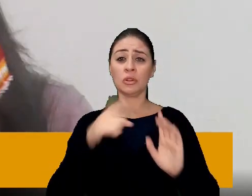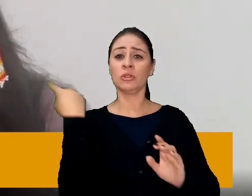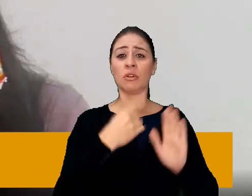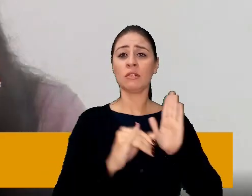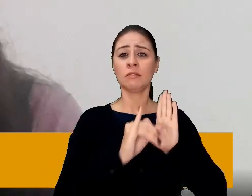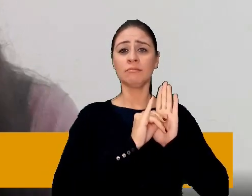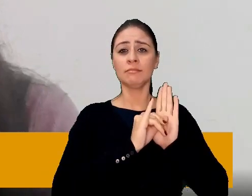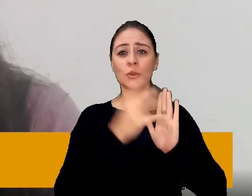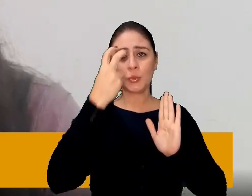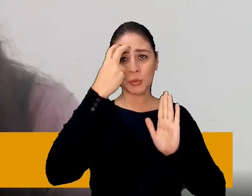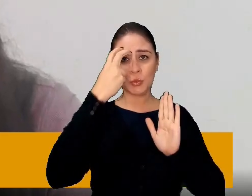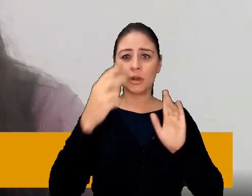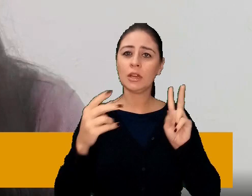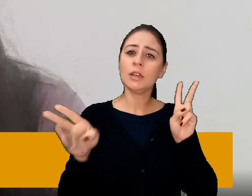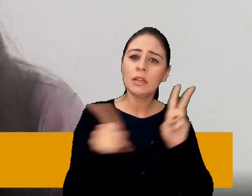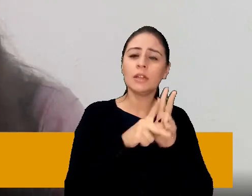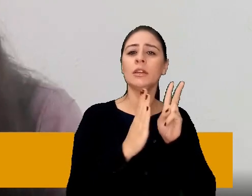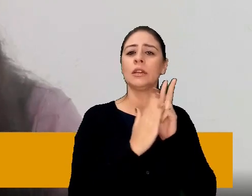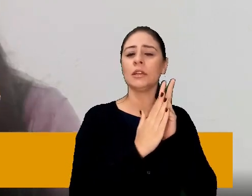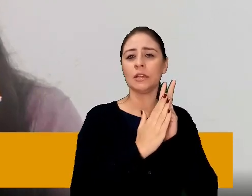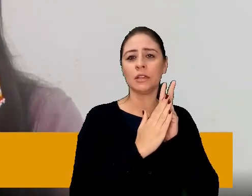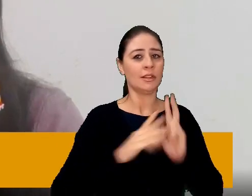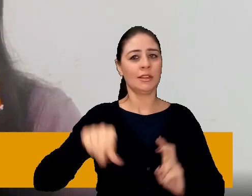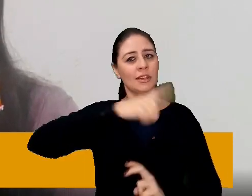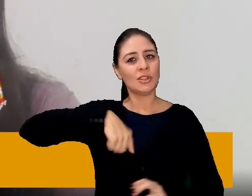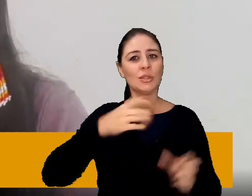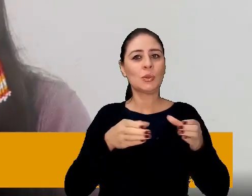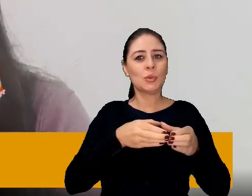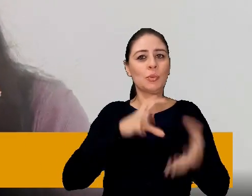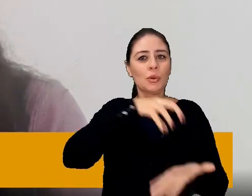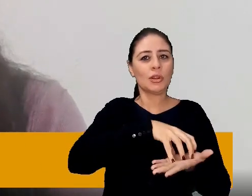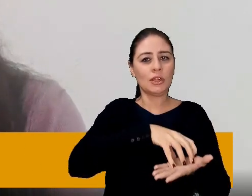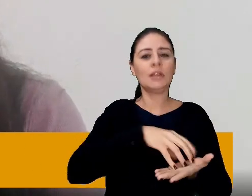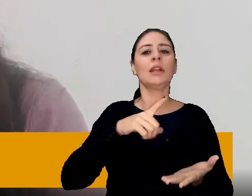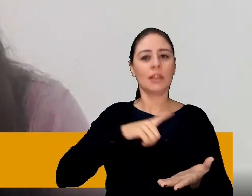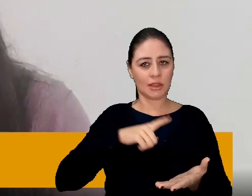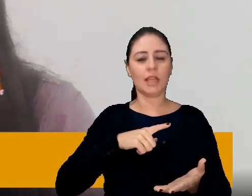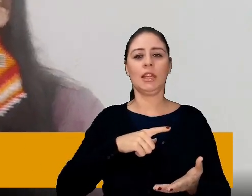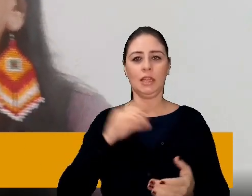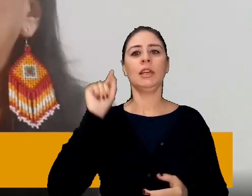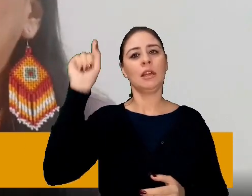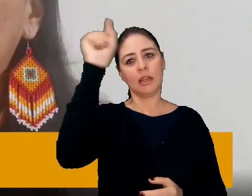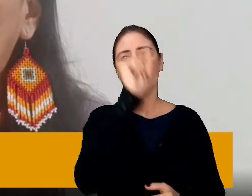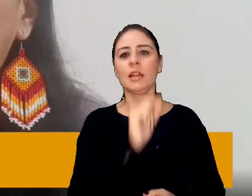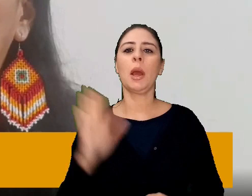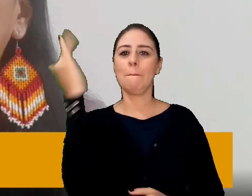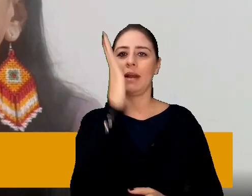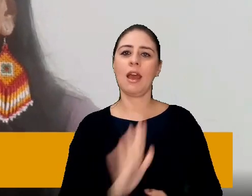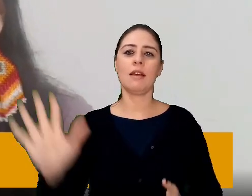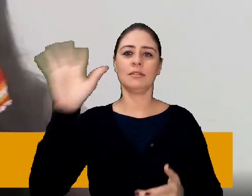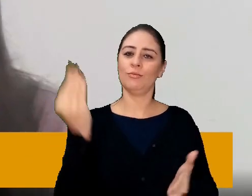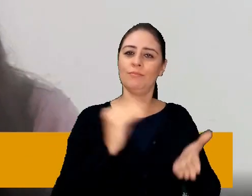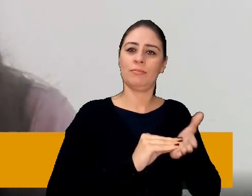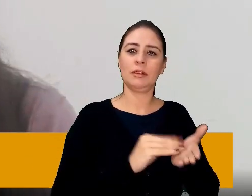é mesmo. E é o que acontece aqui na aldeia Cacané-Porã. A gente não é. A gente está no mapa de aldeia, mas a gente não, o nosso